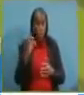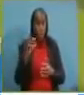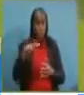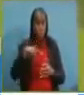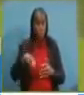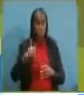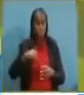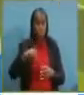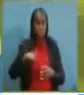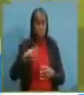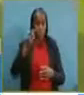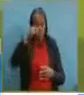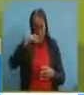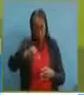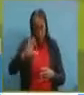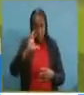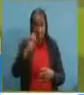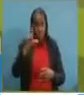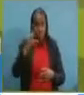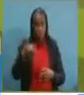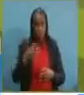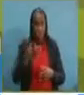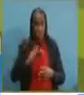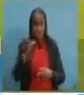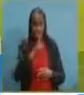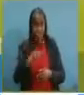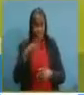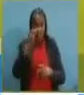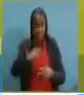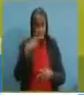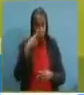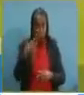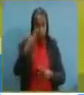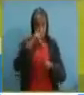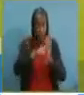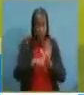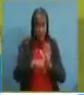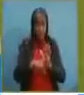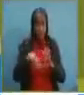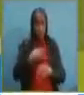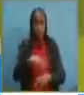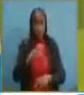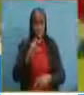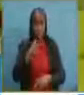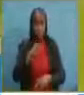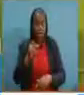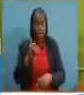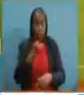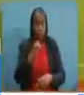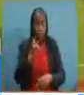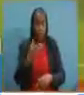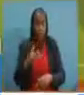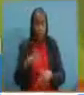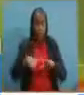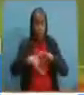espanha argentina e colômbia em dezembro ficamos a conhecer o calendário do provimento para o mundial do qatar a em 2021 os